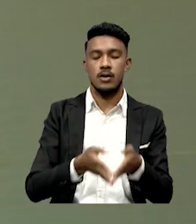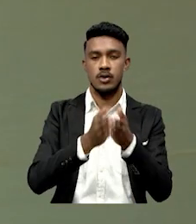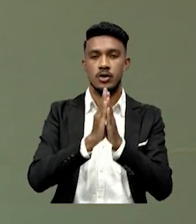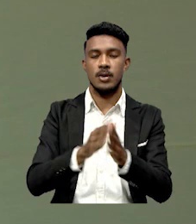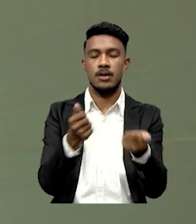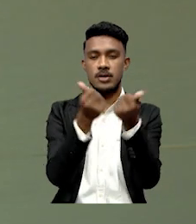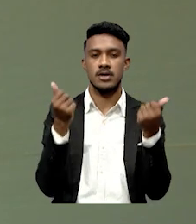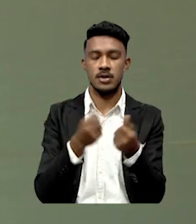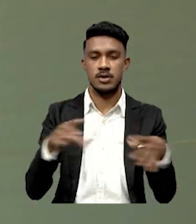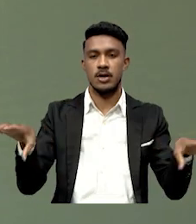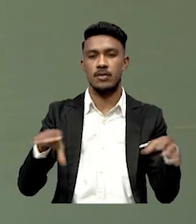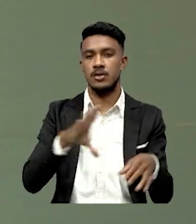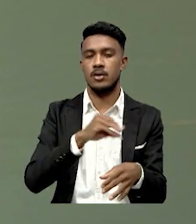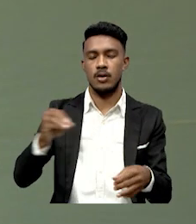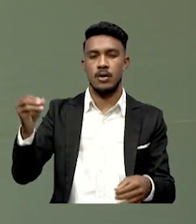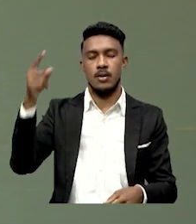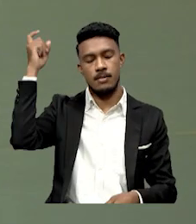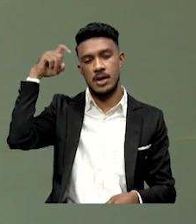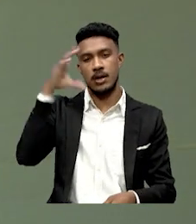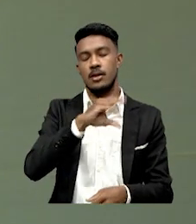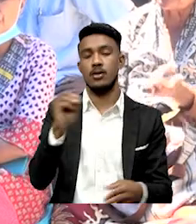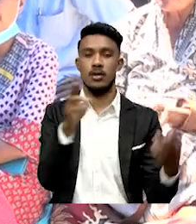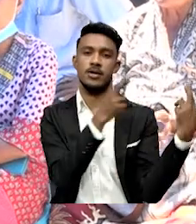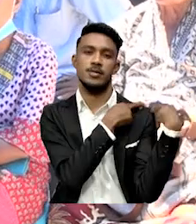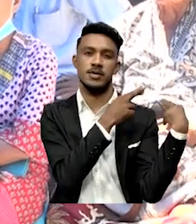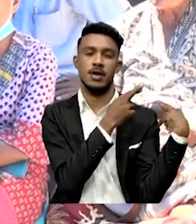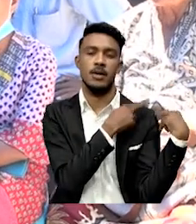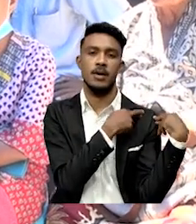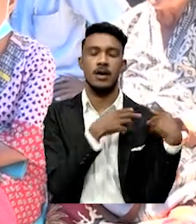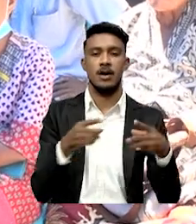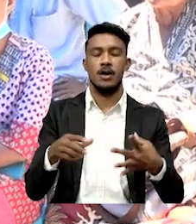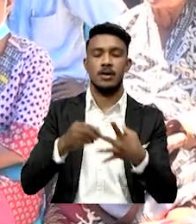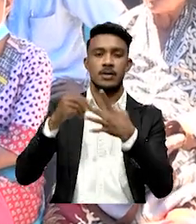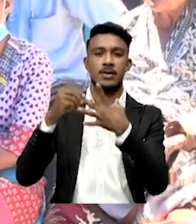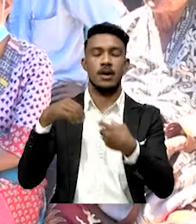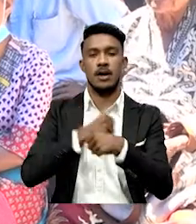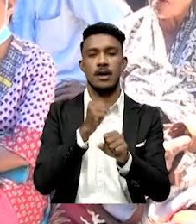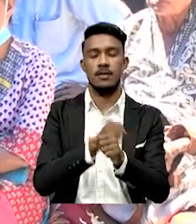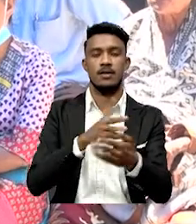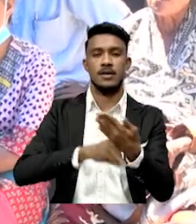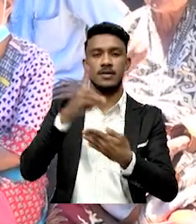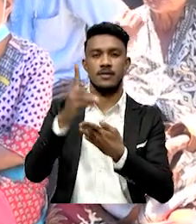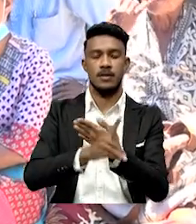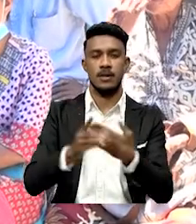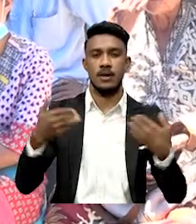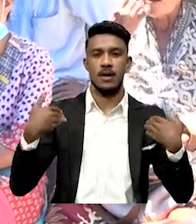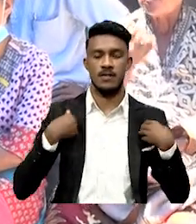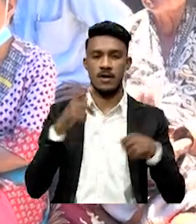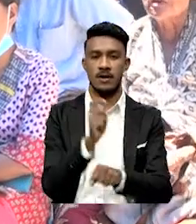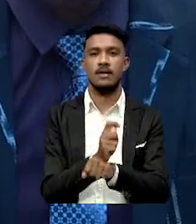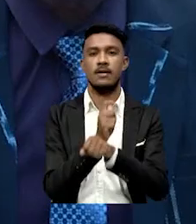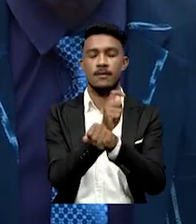ho imparcialidade no responsabilidade liu liu atu halau desenvolvimento ia Atauru. De